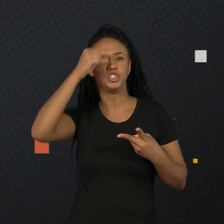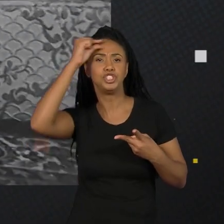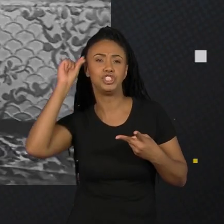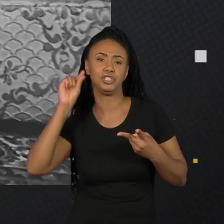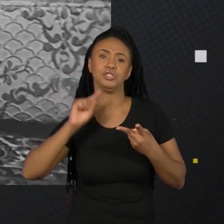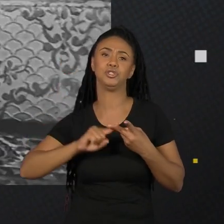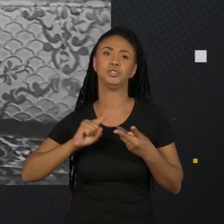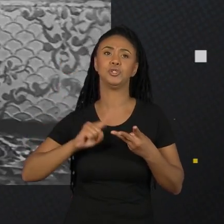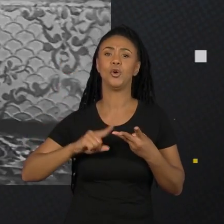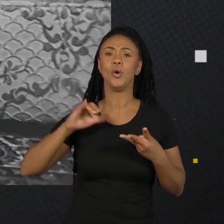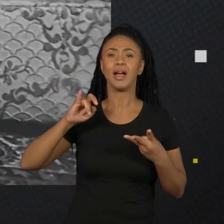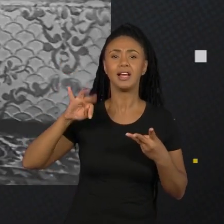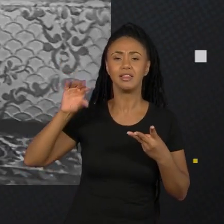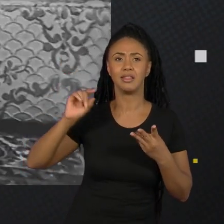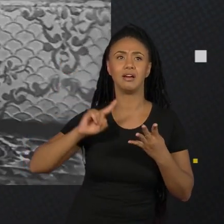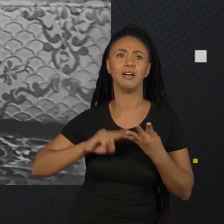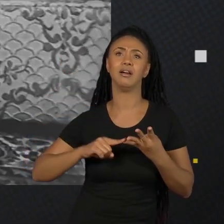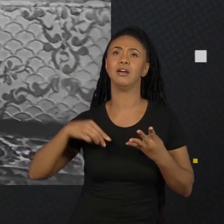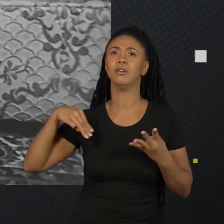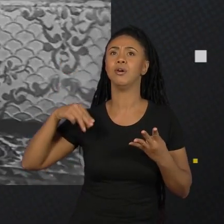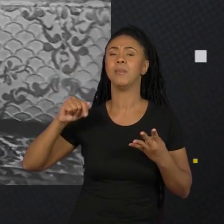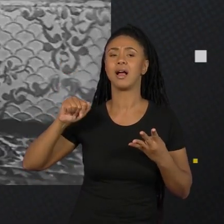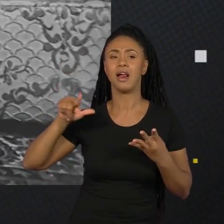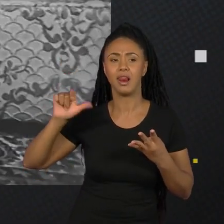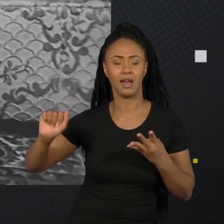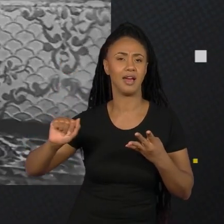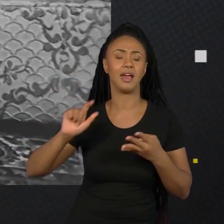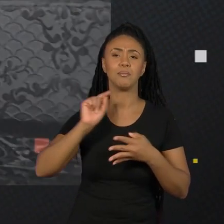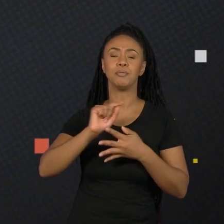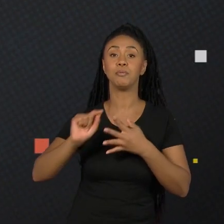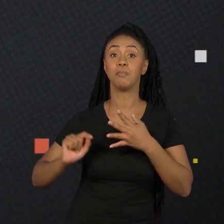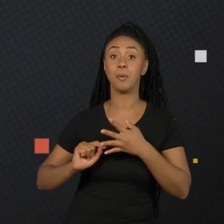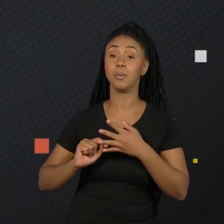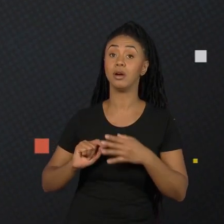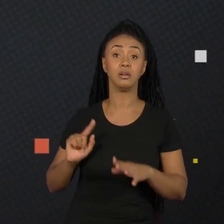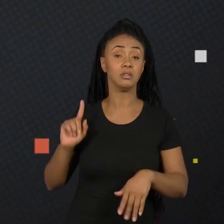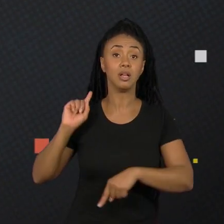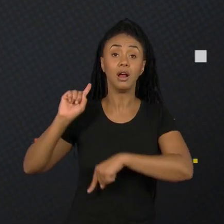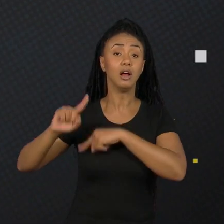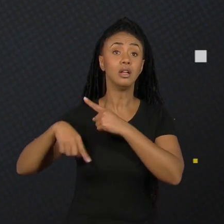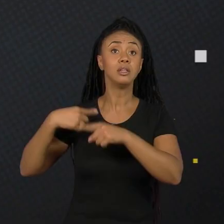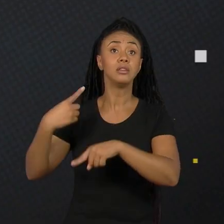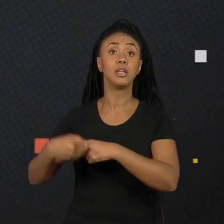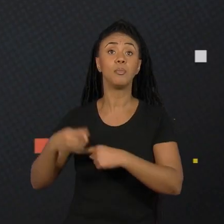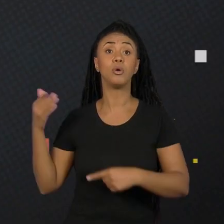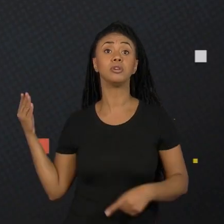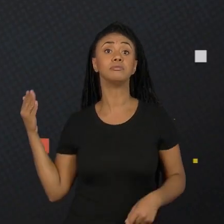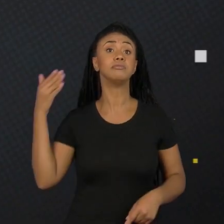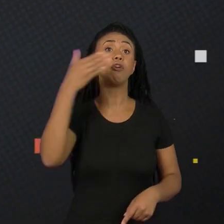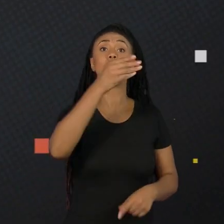Caetano, Macalé. Mas depois ele foi para Milano.